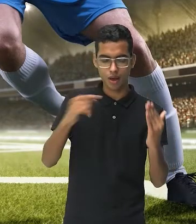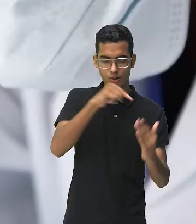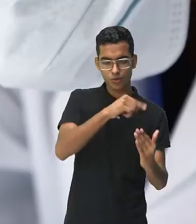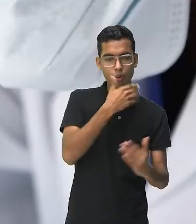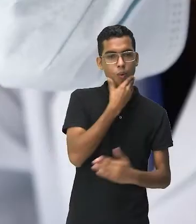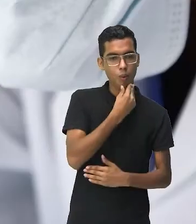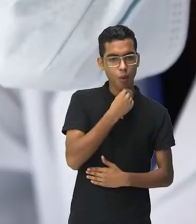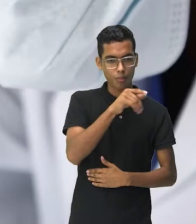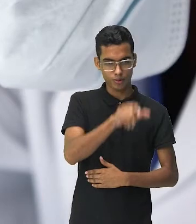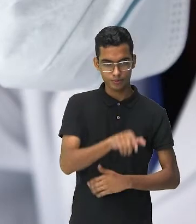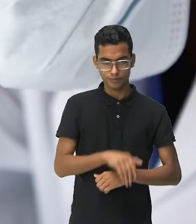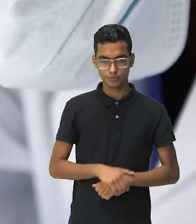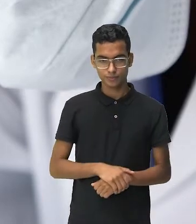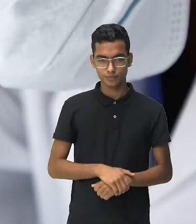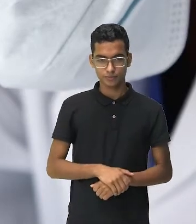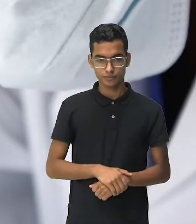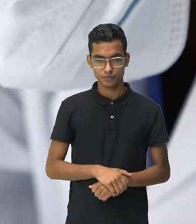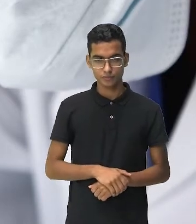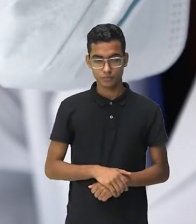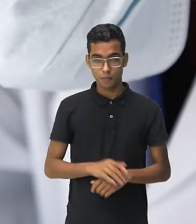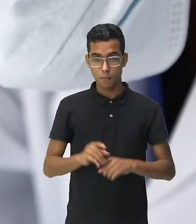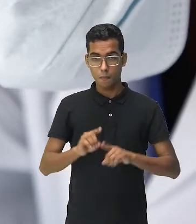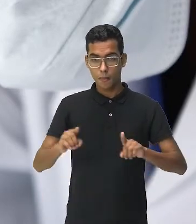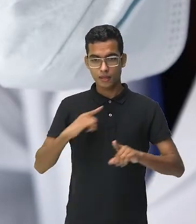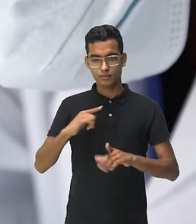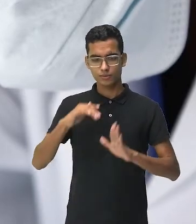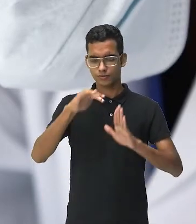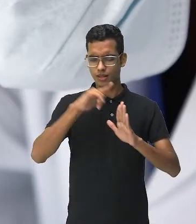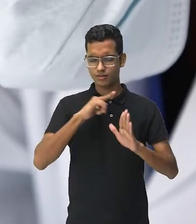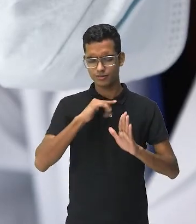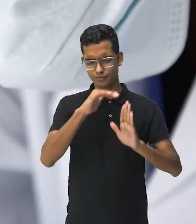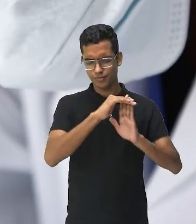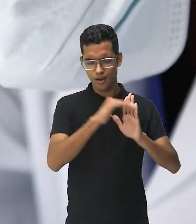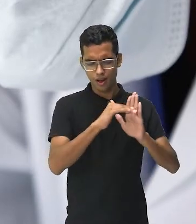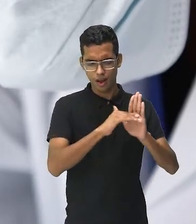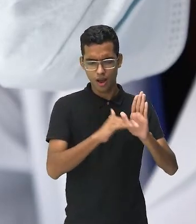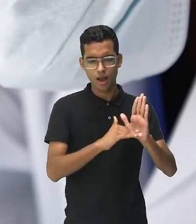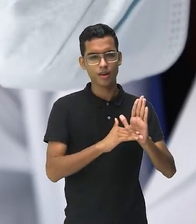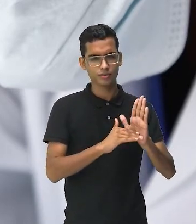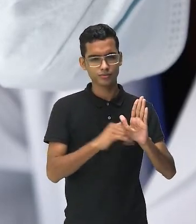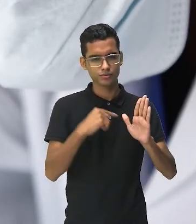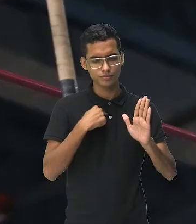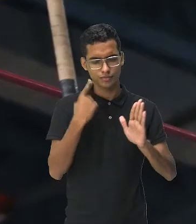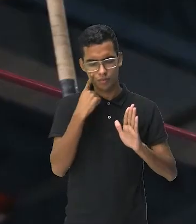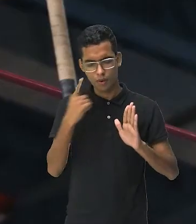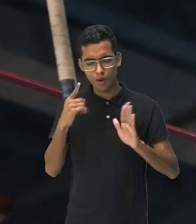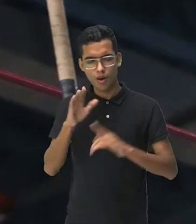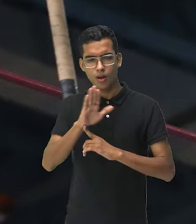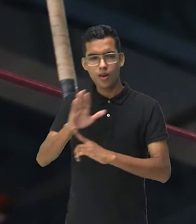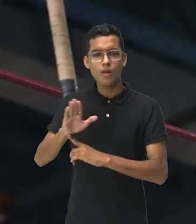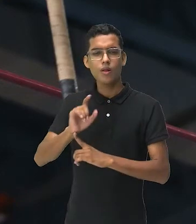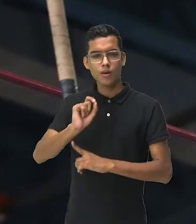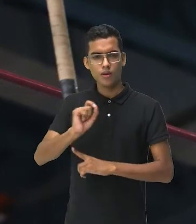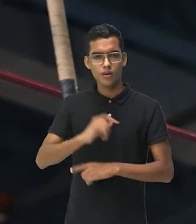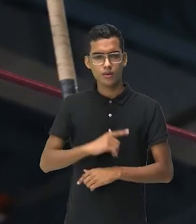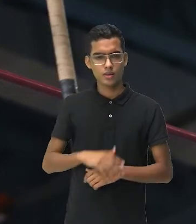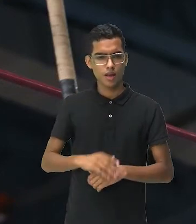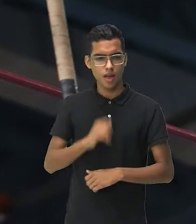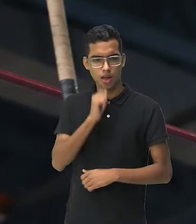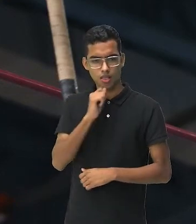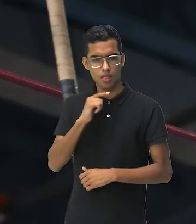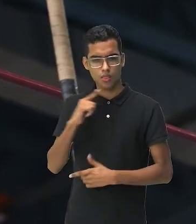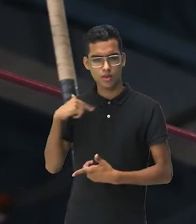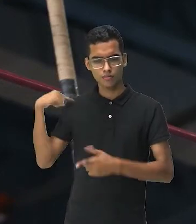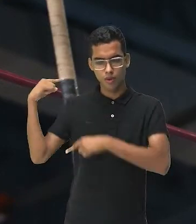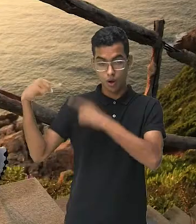homens. Mas há quem diga que mesmo esses critérios, que permanecem de pé sustentando a separação, não têm raiz biológica,